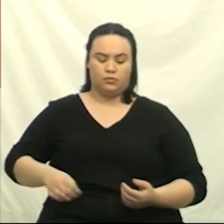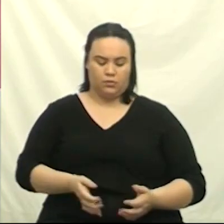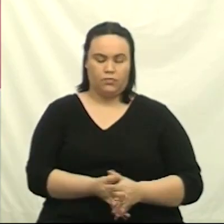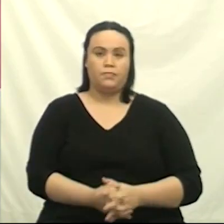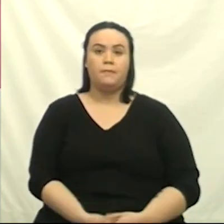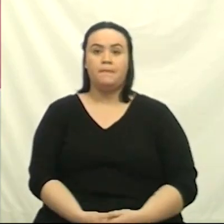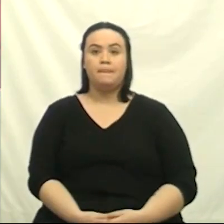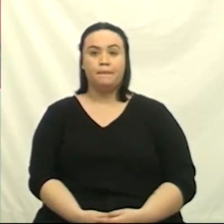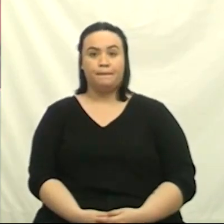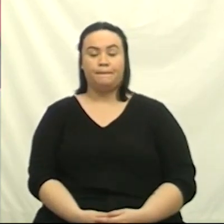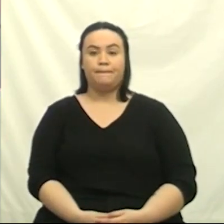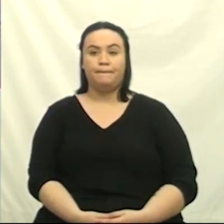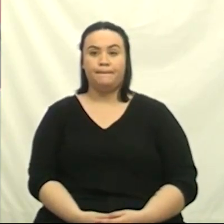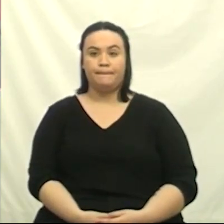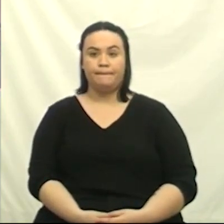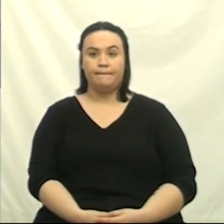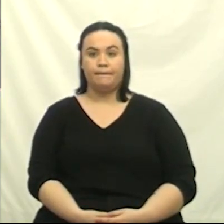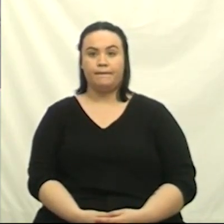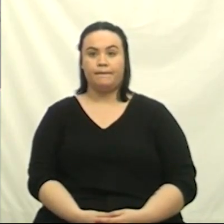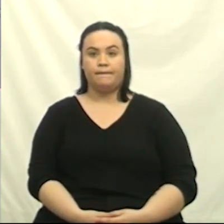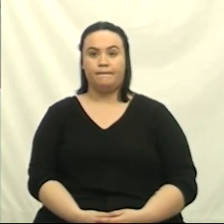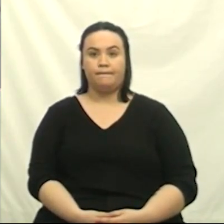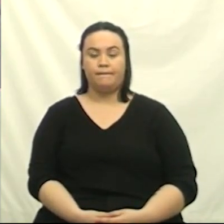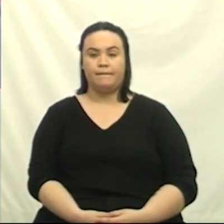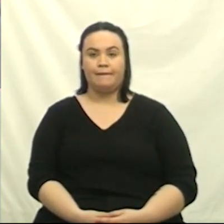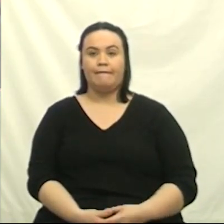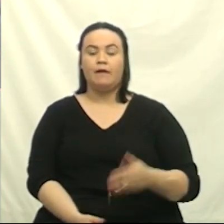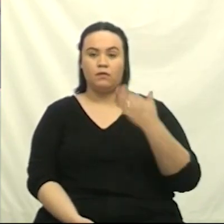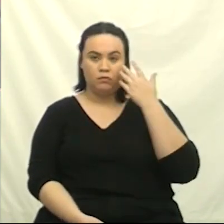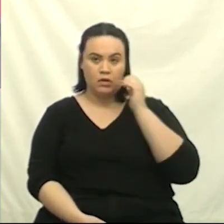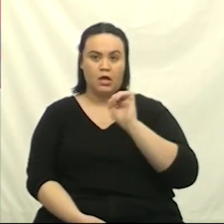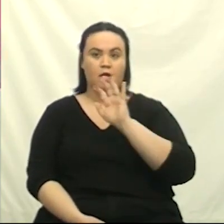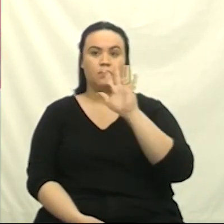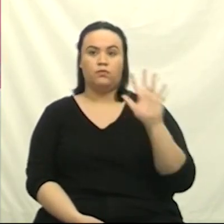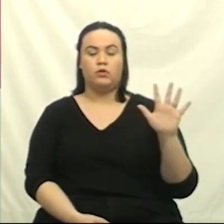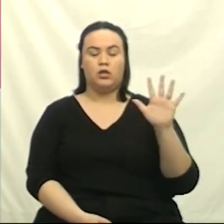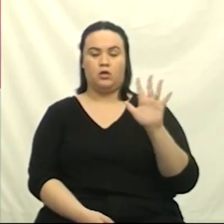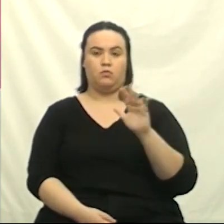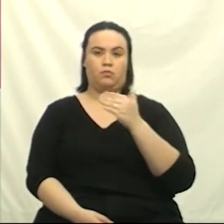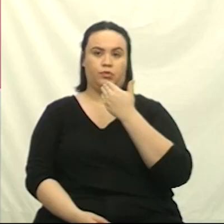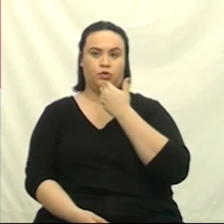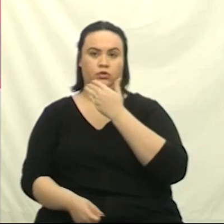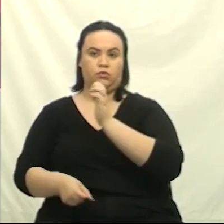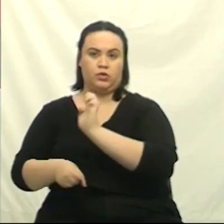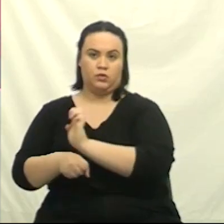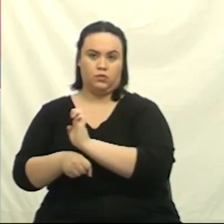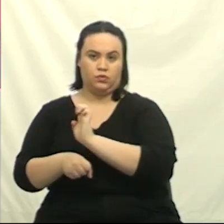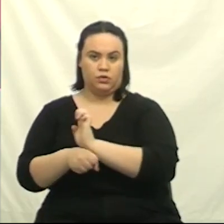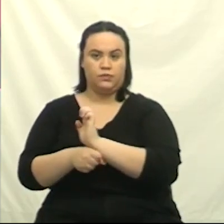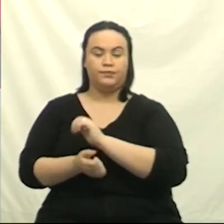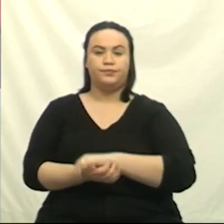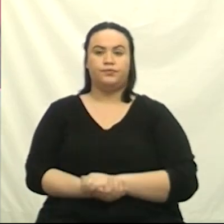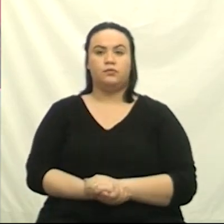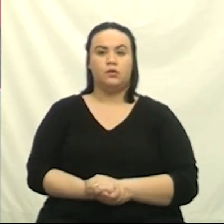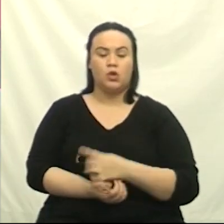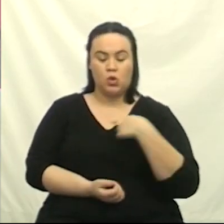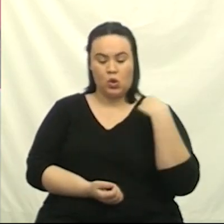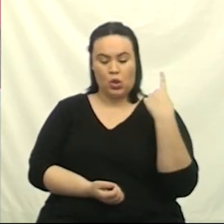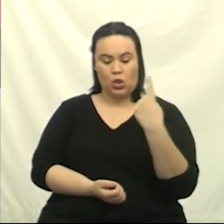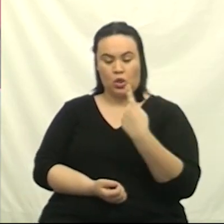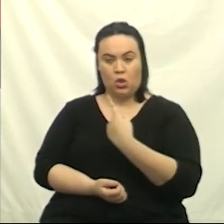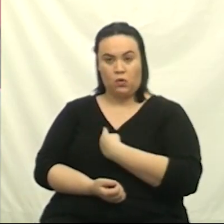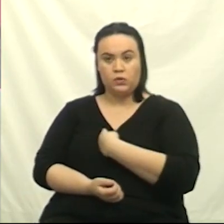que é uma prerrogativa do executivo nós analisamos